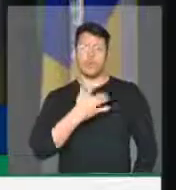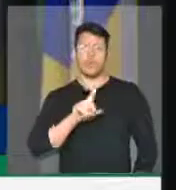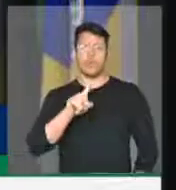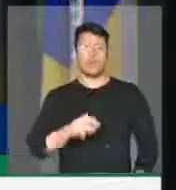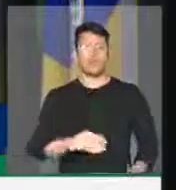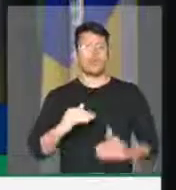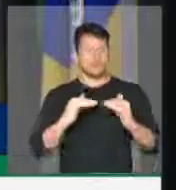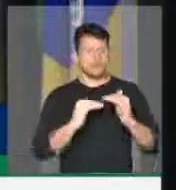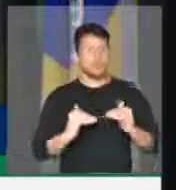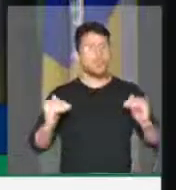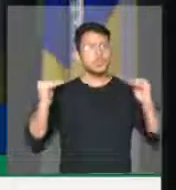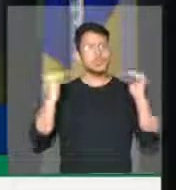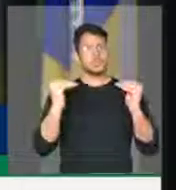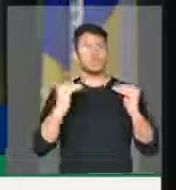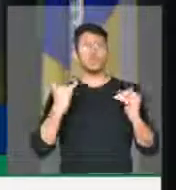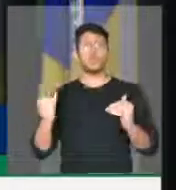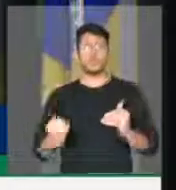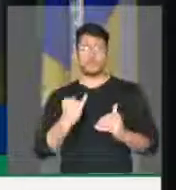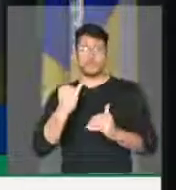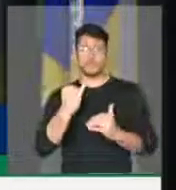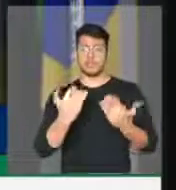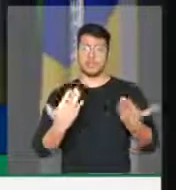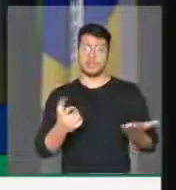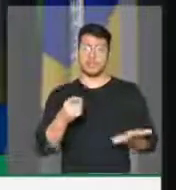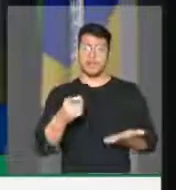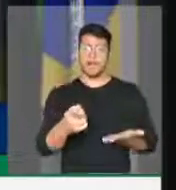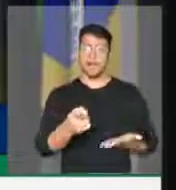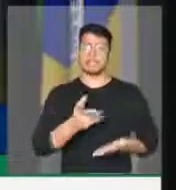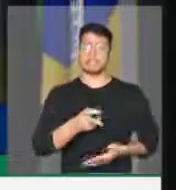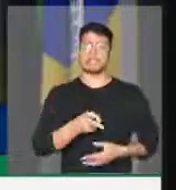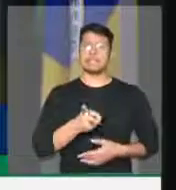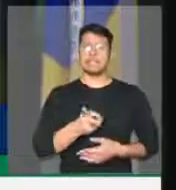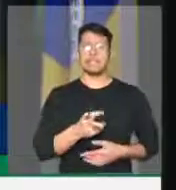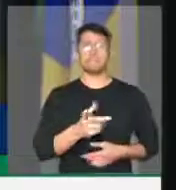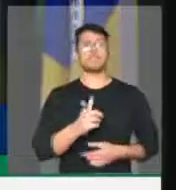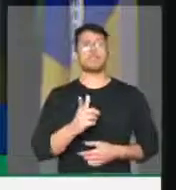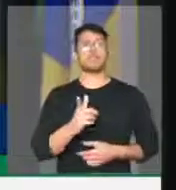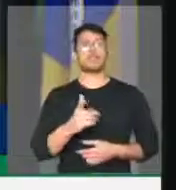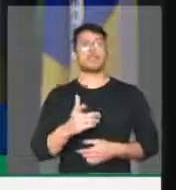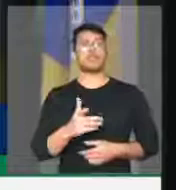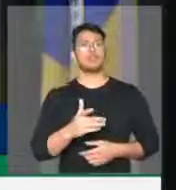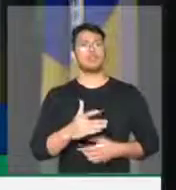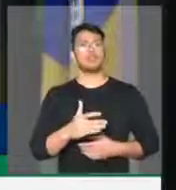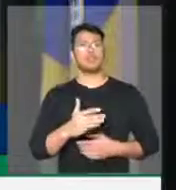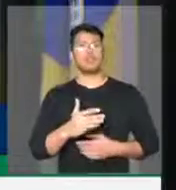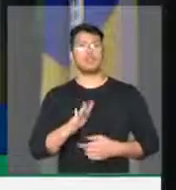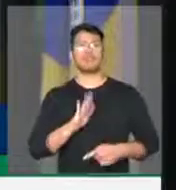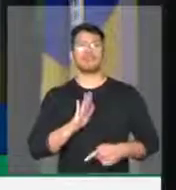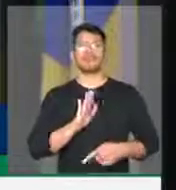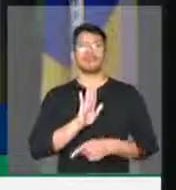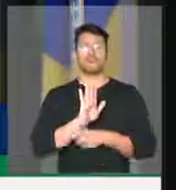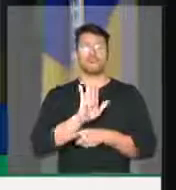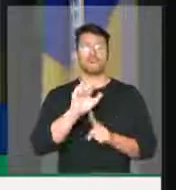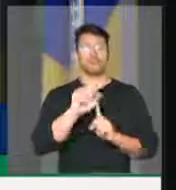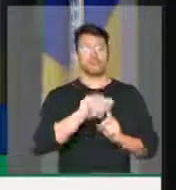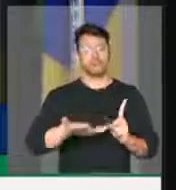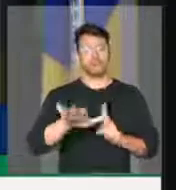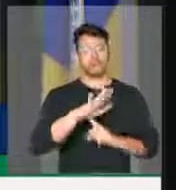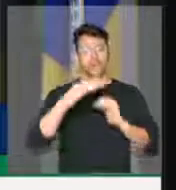nível dela tem para com a sociedade, para com o direito.